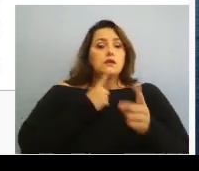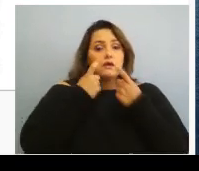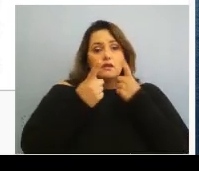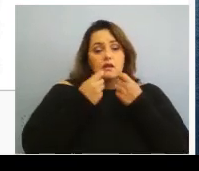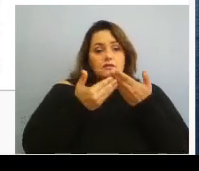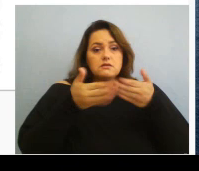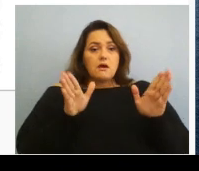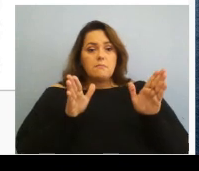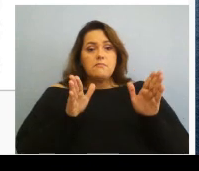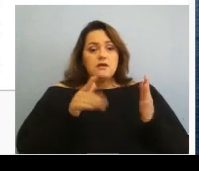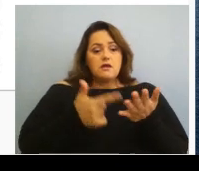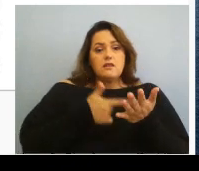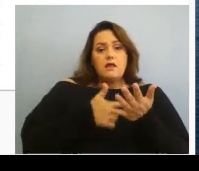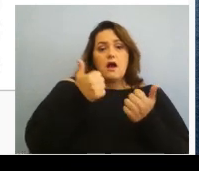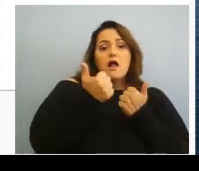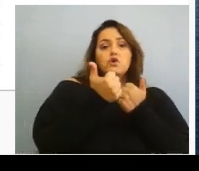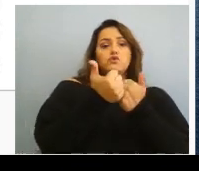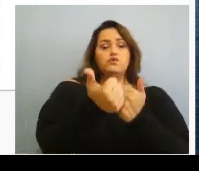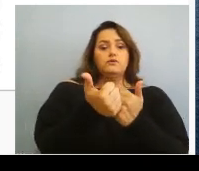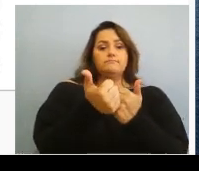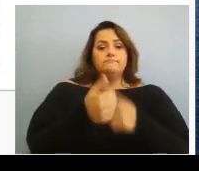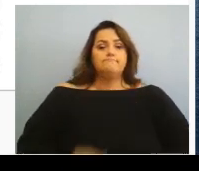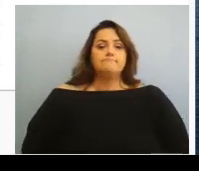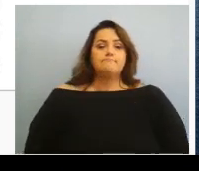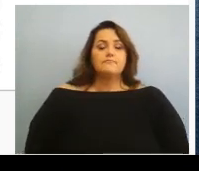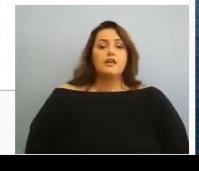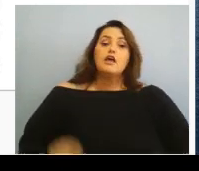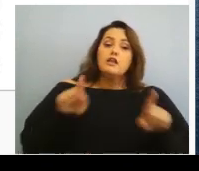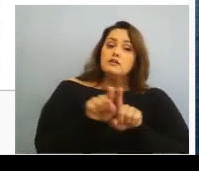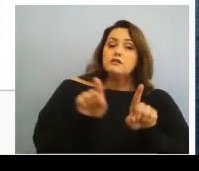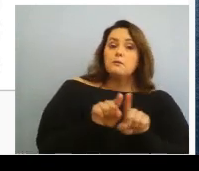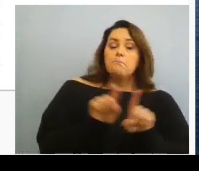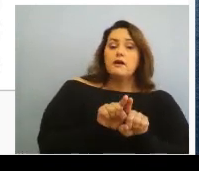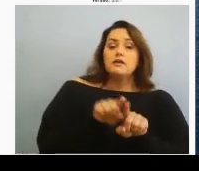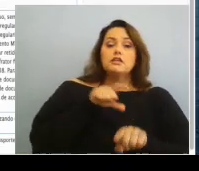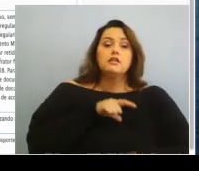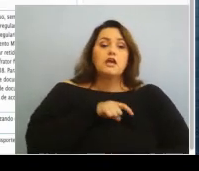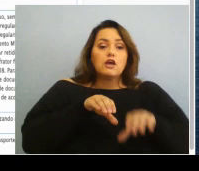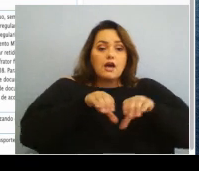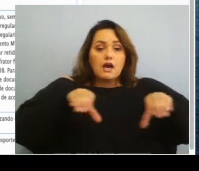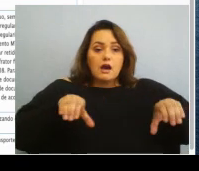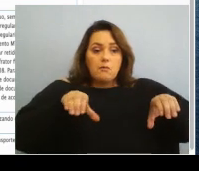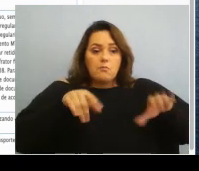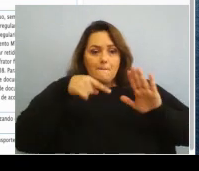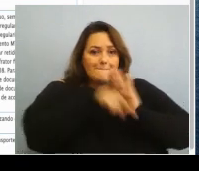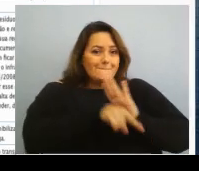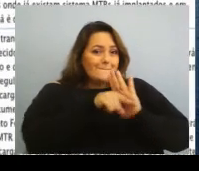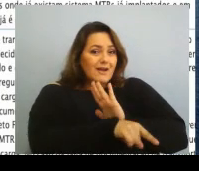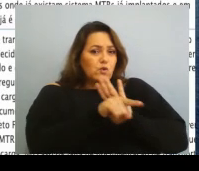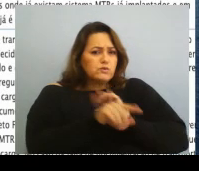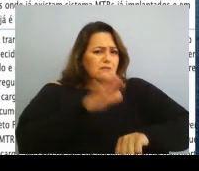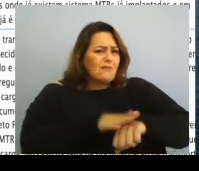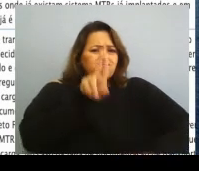ajuda correspondente. Além disso, você tem um campo indicado como perguntas frequentes. É uma relação